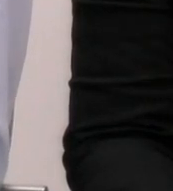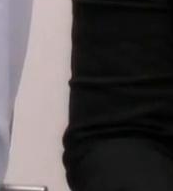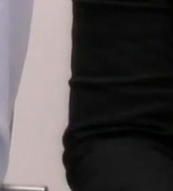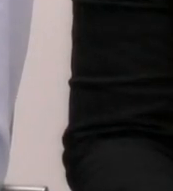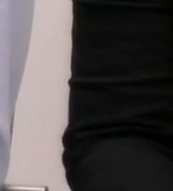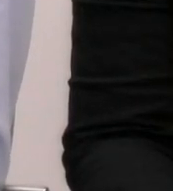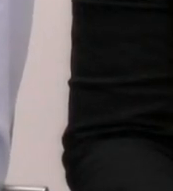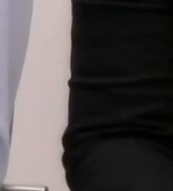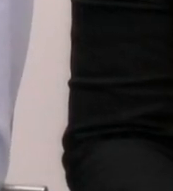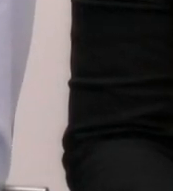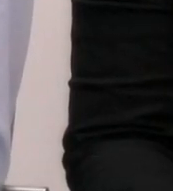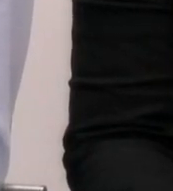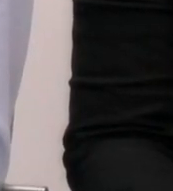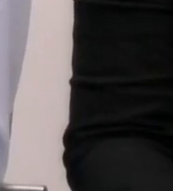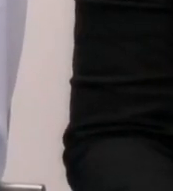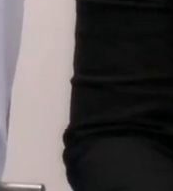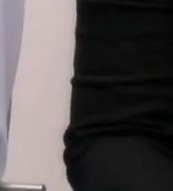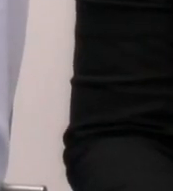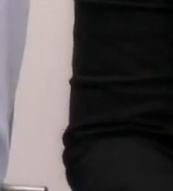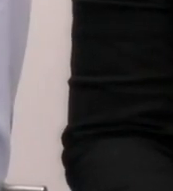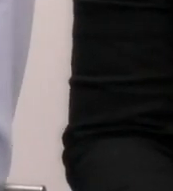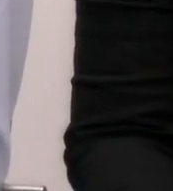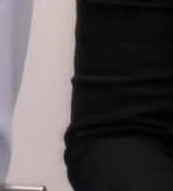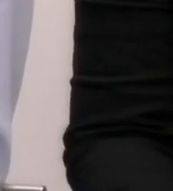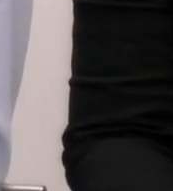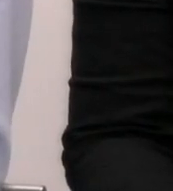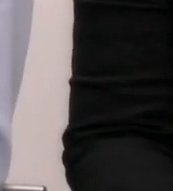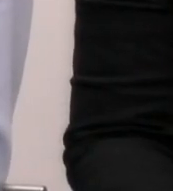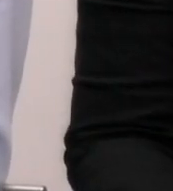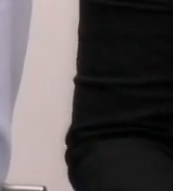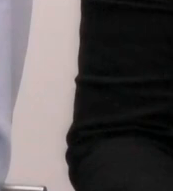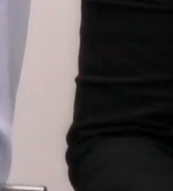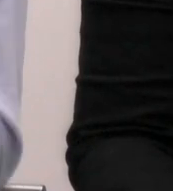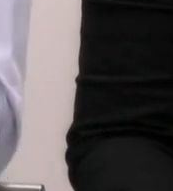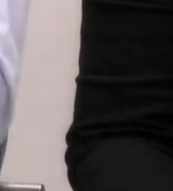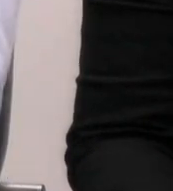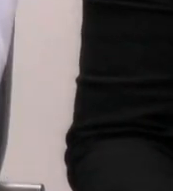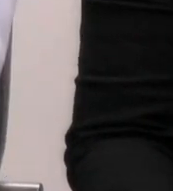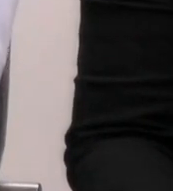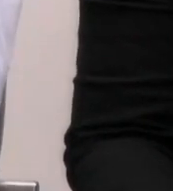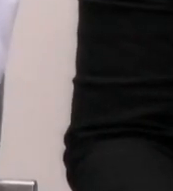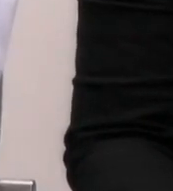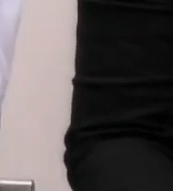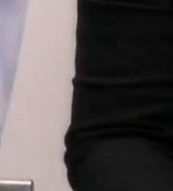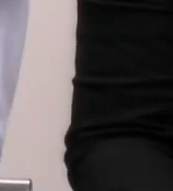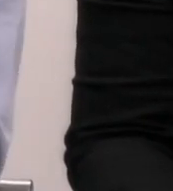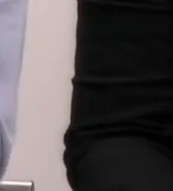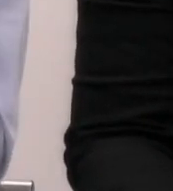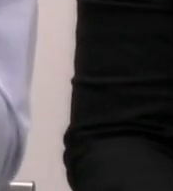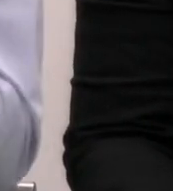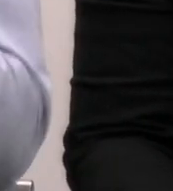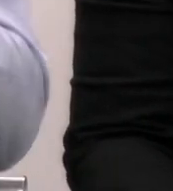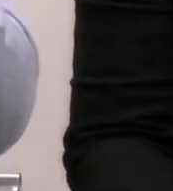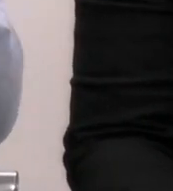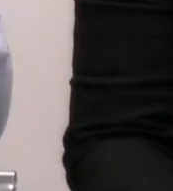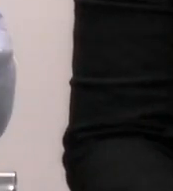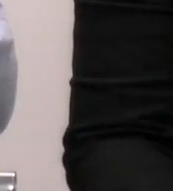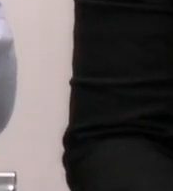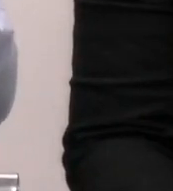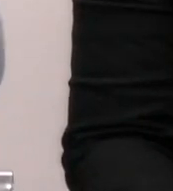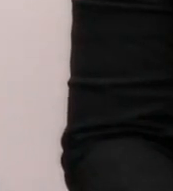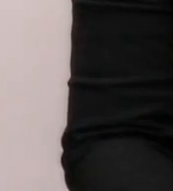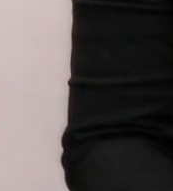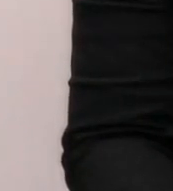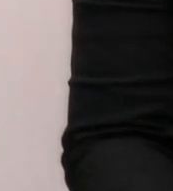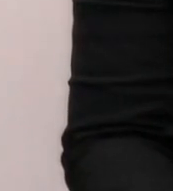juiz concede uma ordem dessa com fundamento em 24 horas. Então, a discussão não é ser a